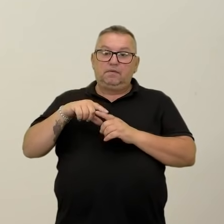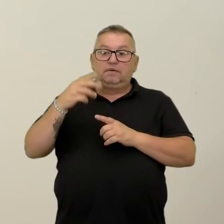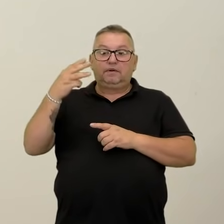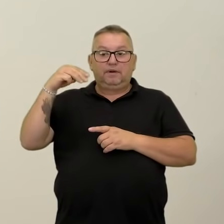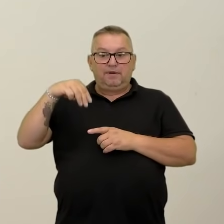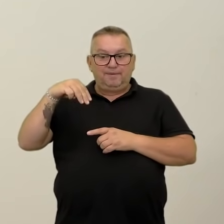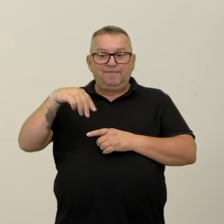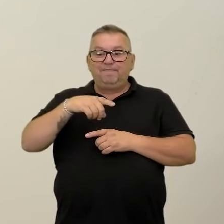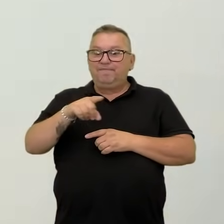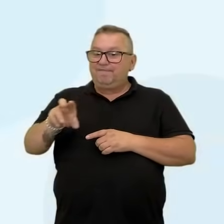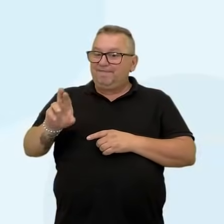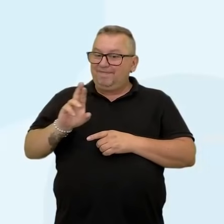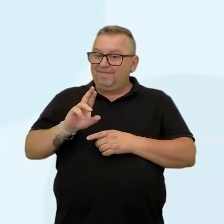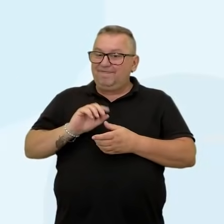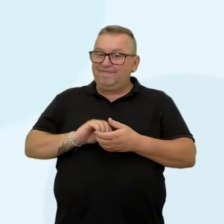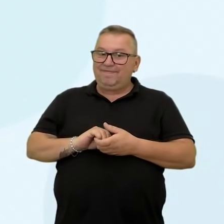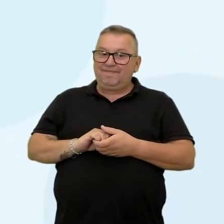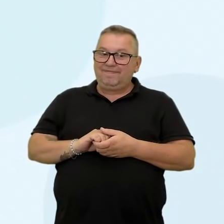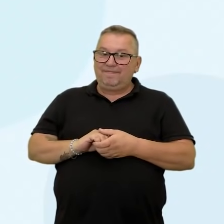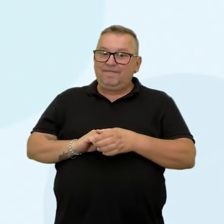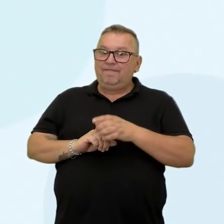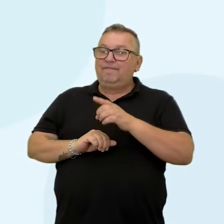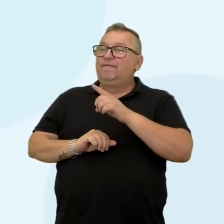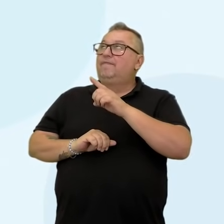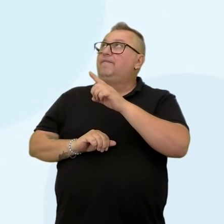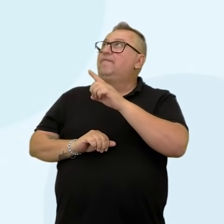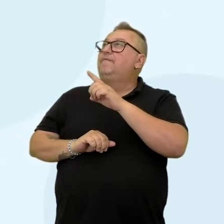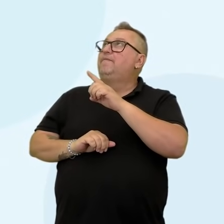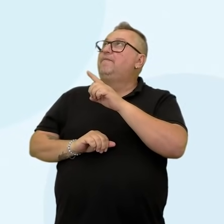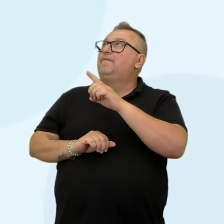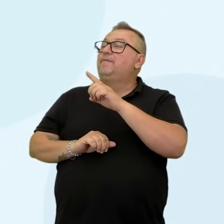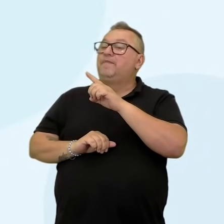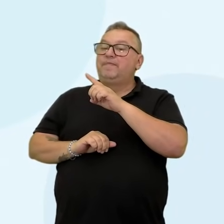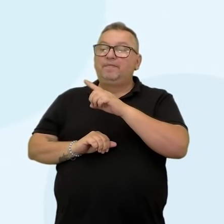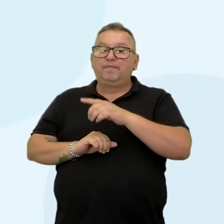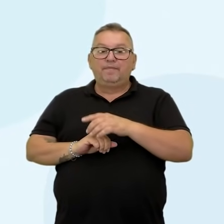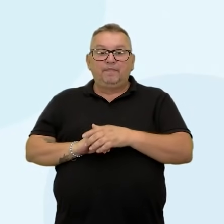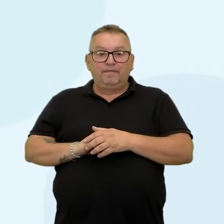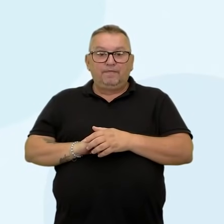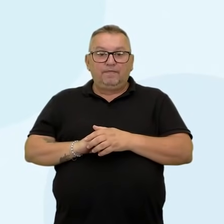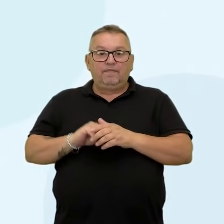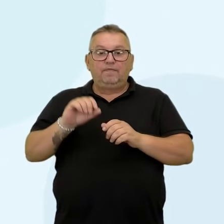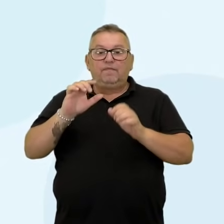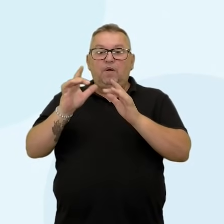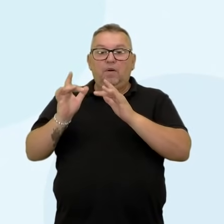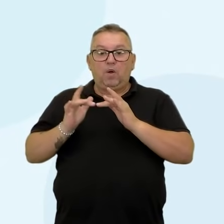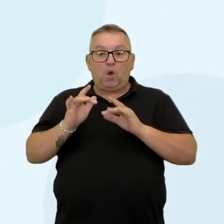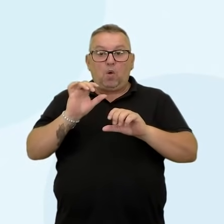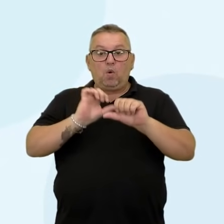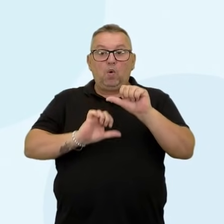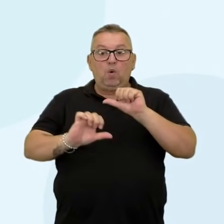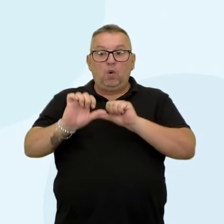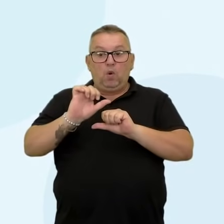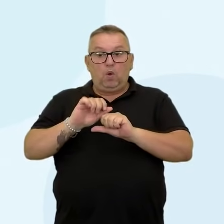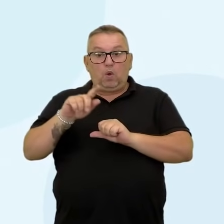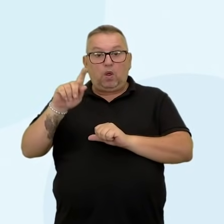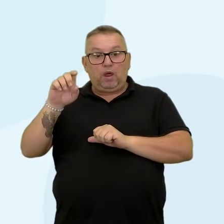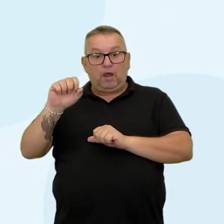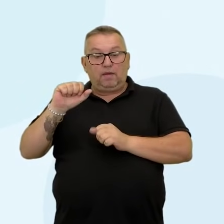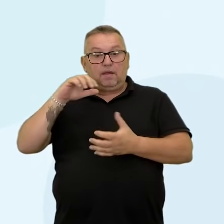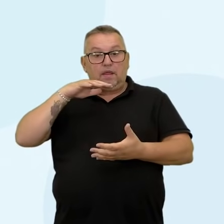três minutos aí para você responder ó Qual a relação entre a mudança na composição dos gases átomo